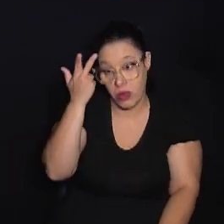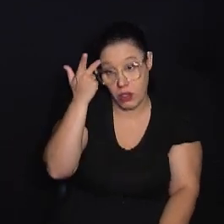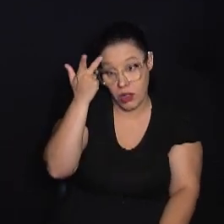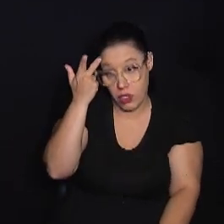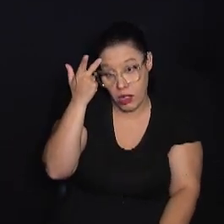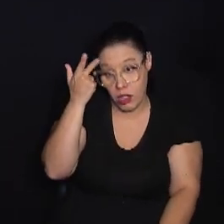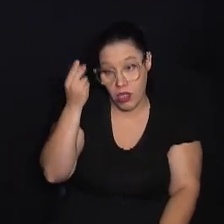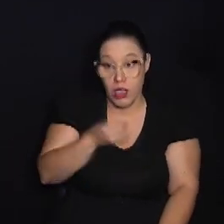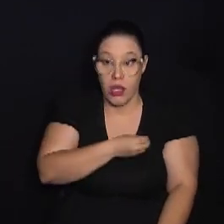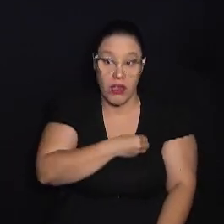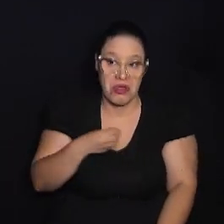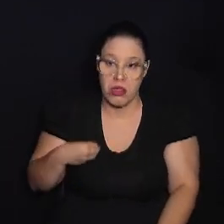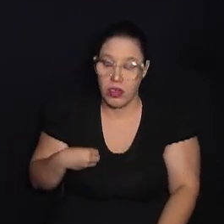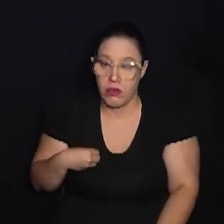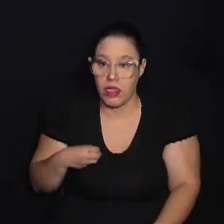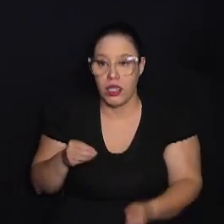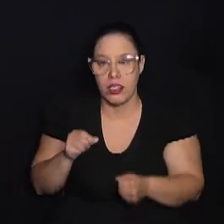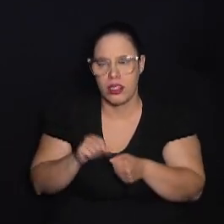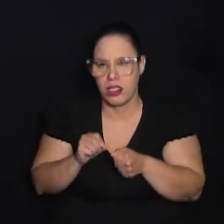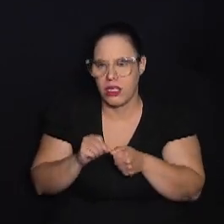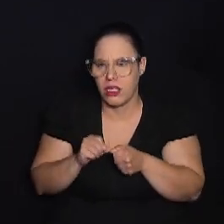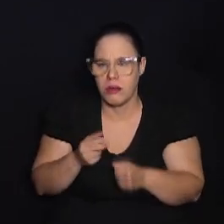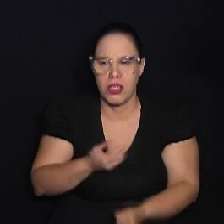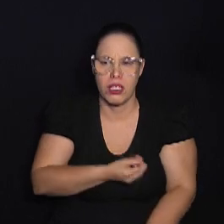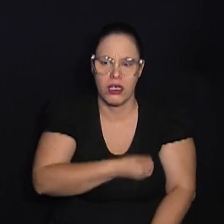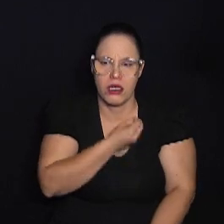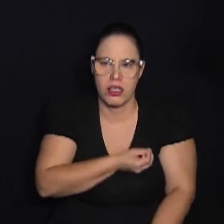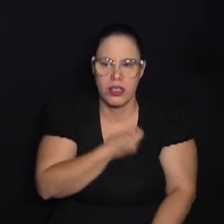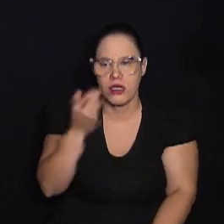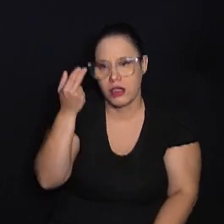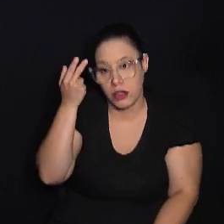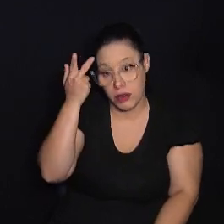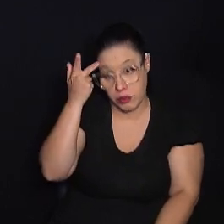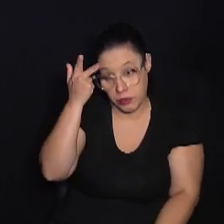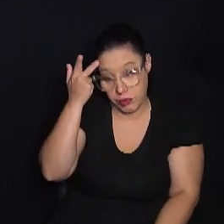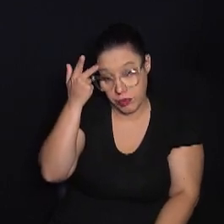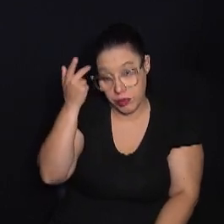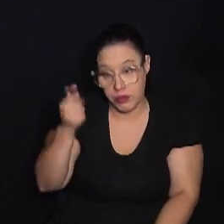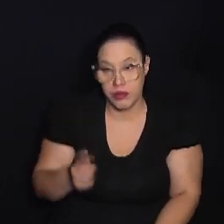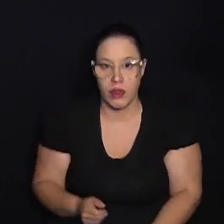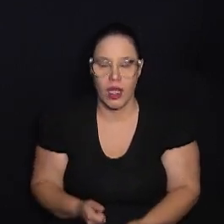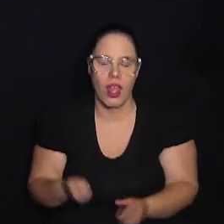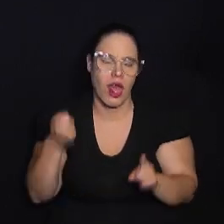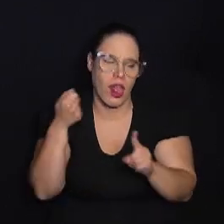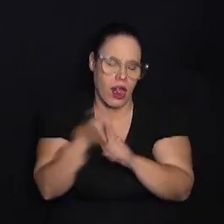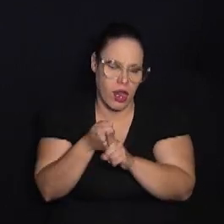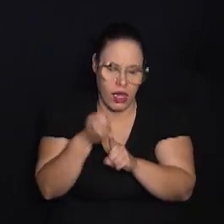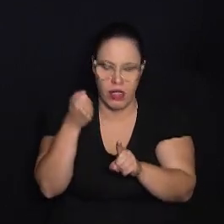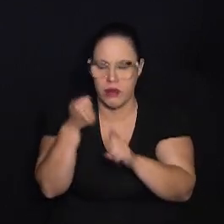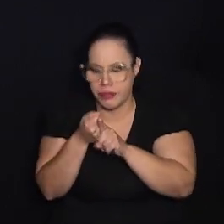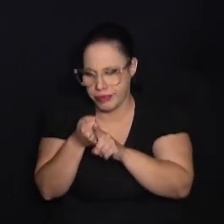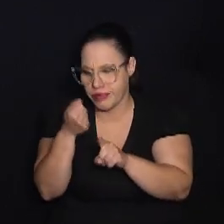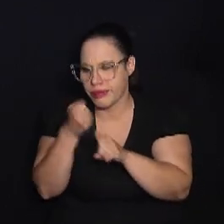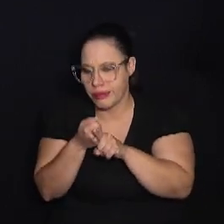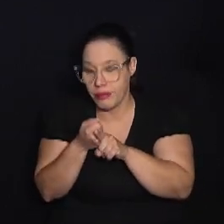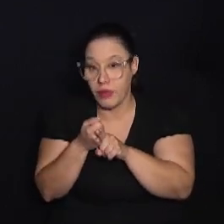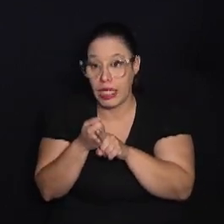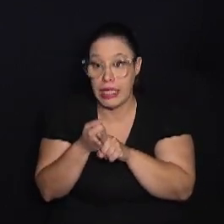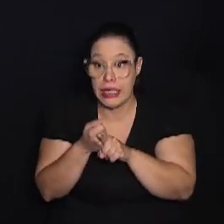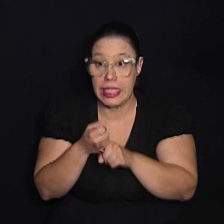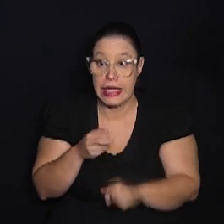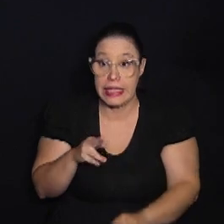revisão periodicamente, mas vida normal não traz grandes impactos na questão de sequelas, a não